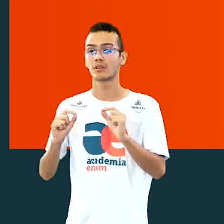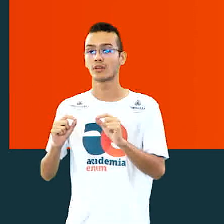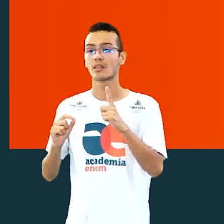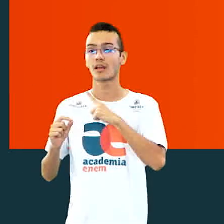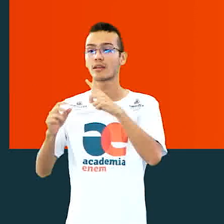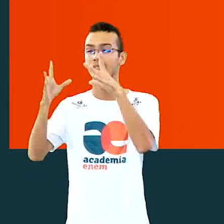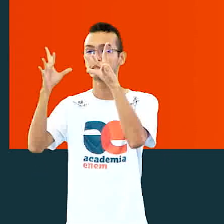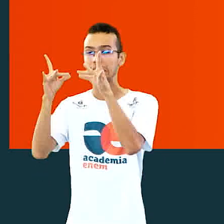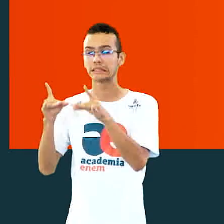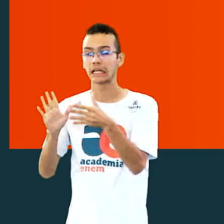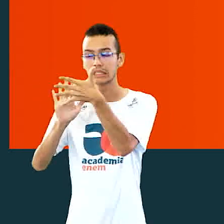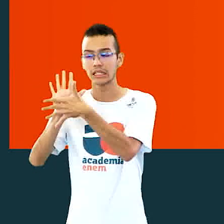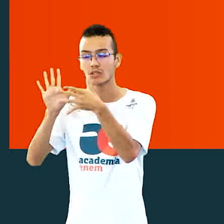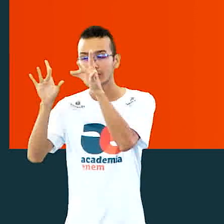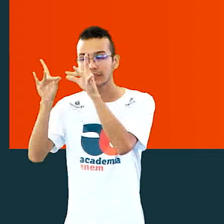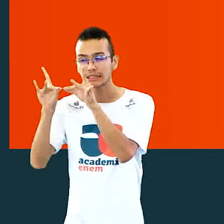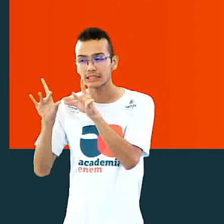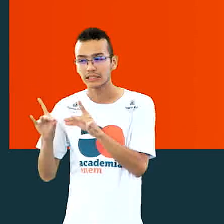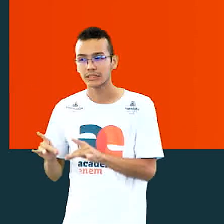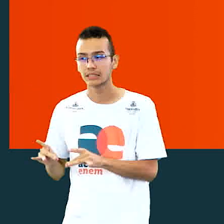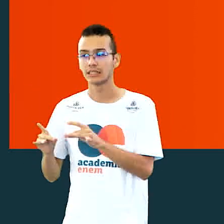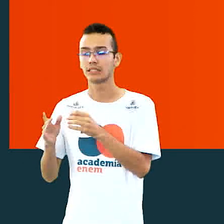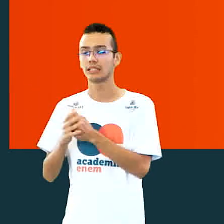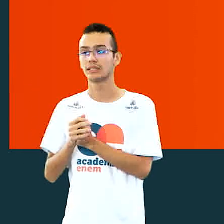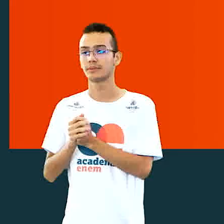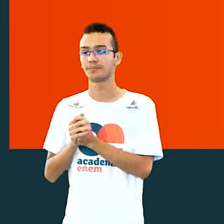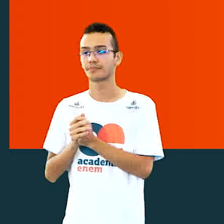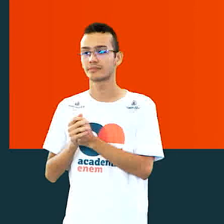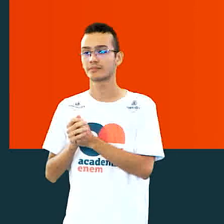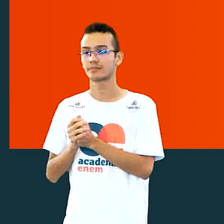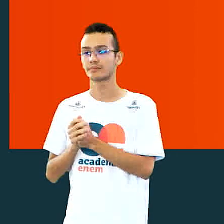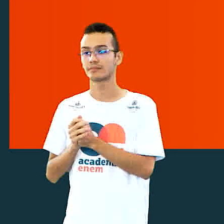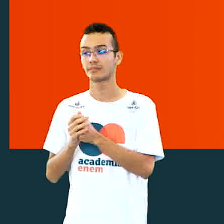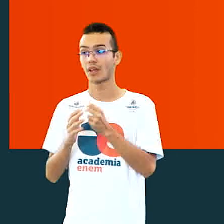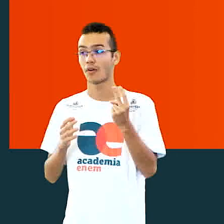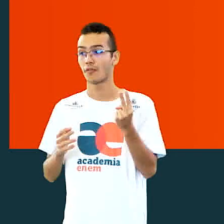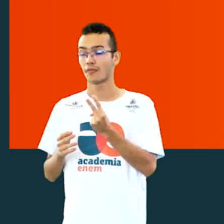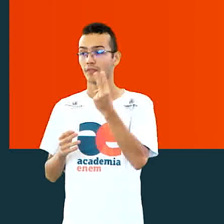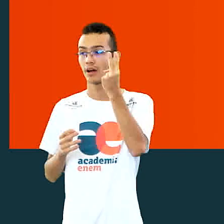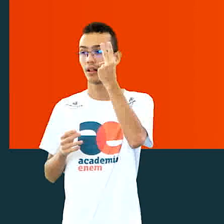lá. Valor de sua resistência elétrica nominal